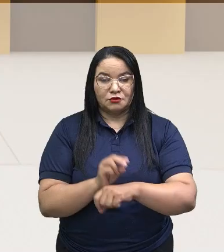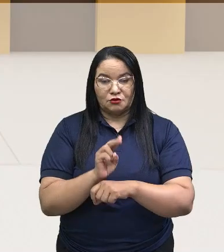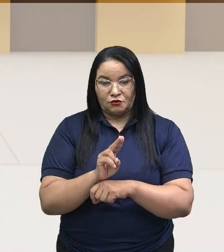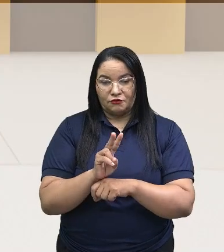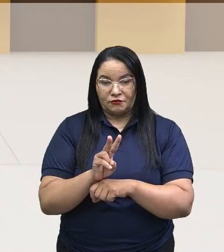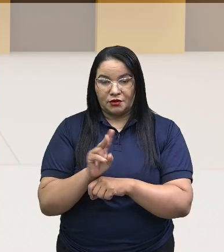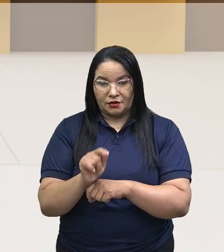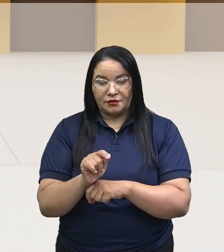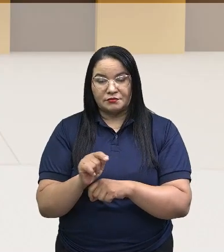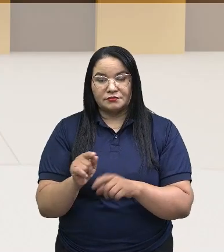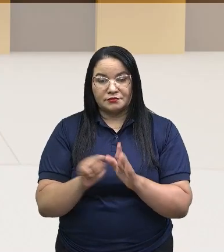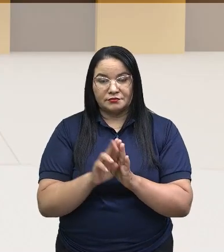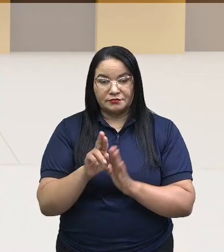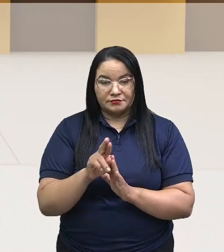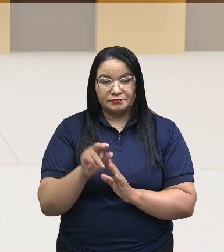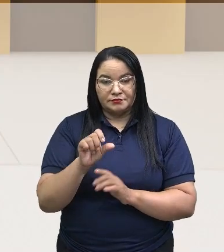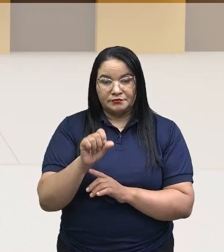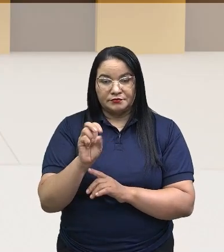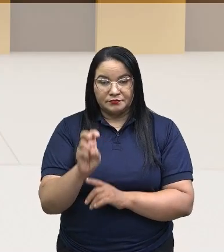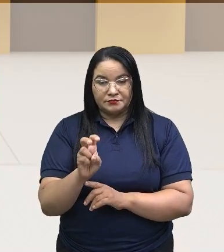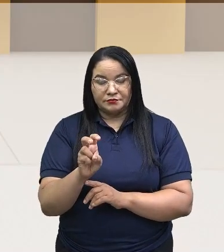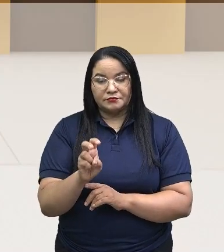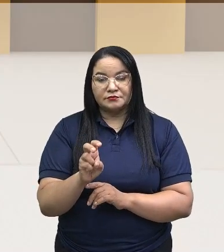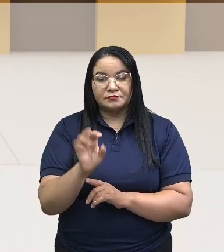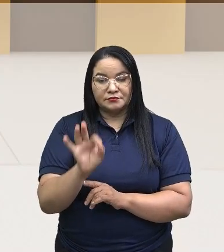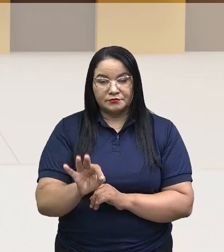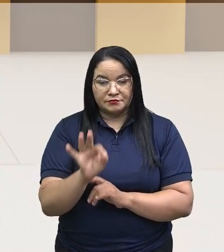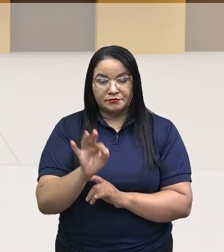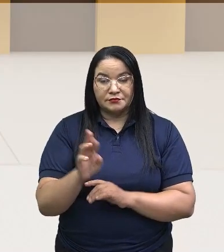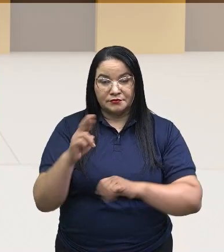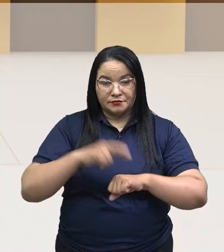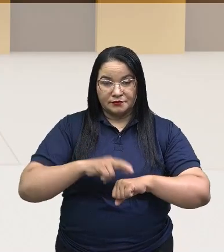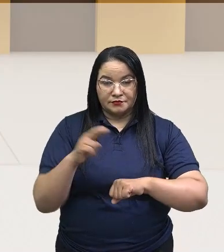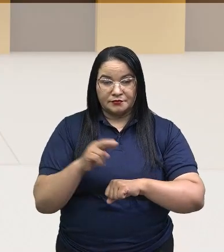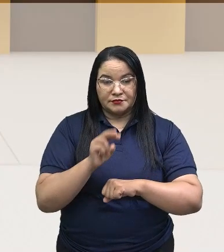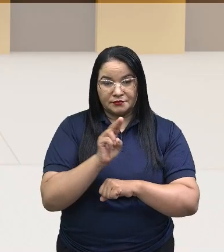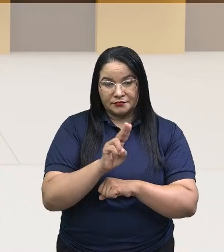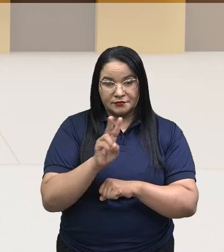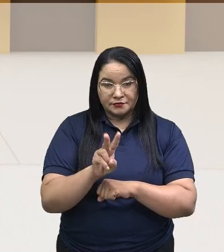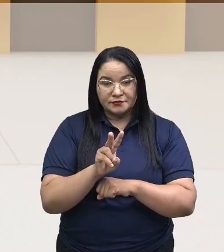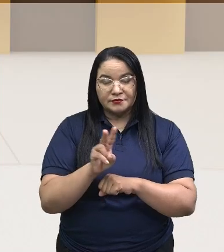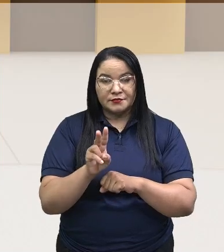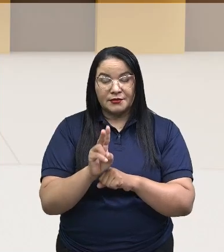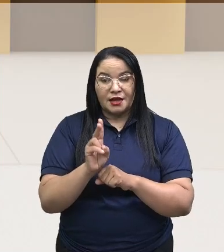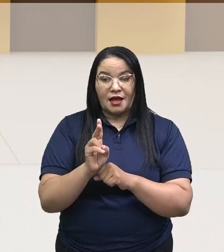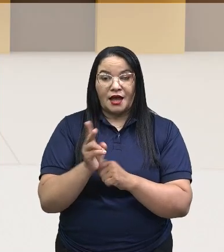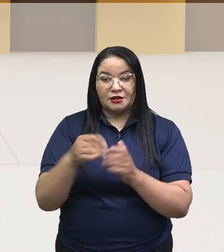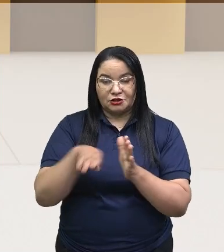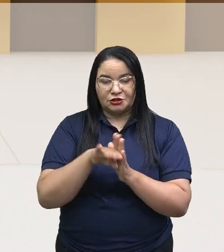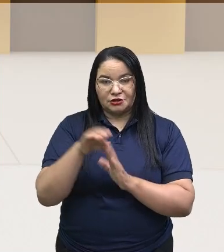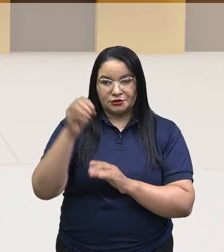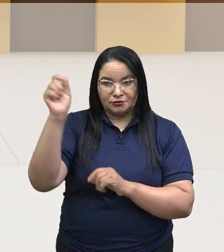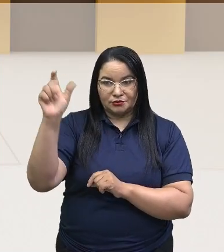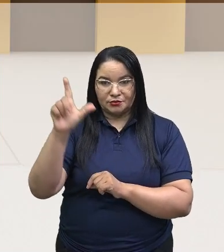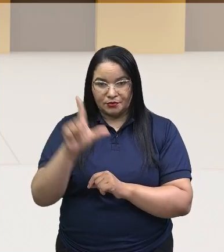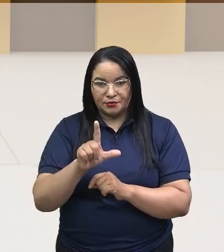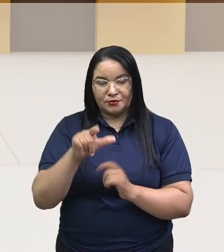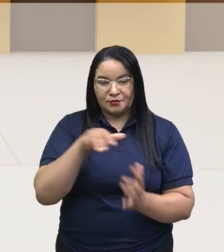Ela representa cerca de 95% de toda a radiação UV que chega aqui na superfície da Terra, tá?